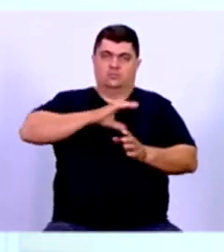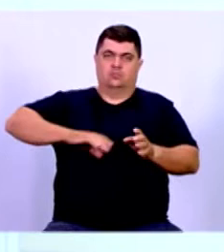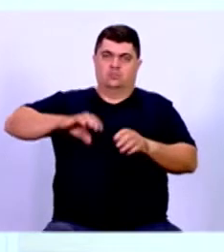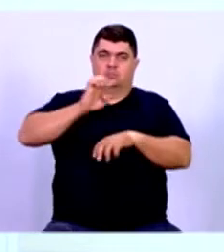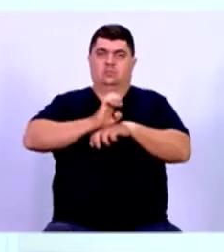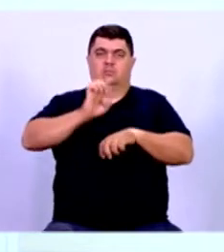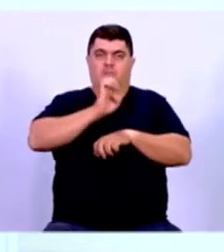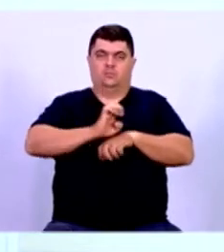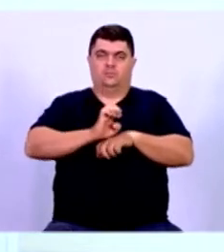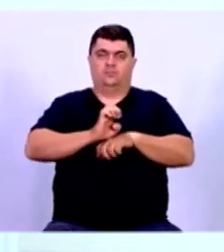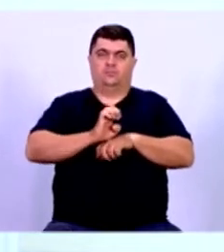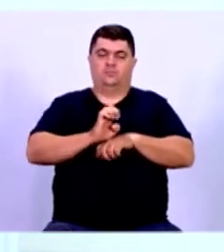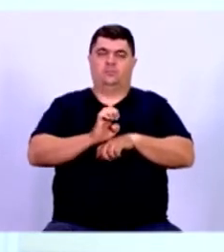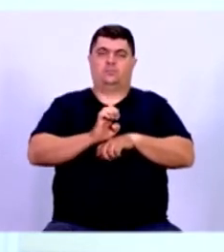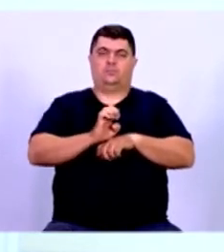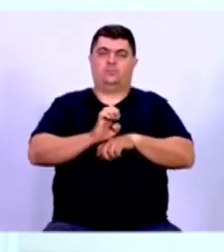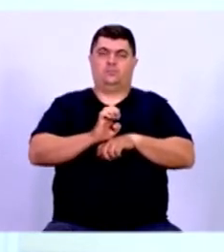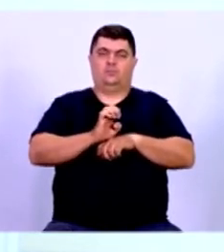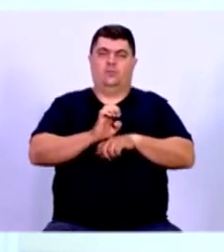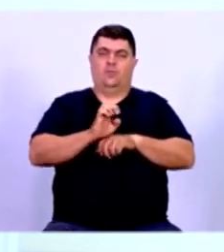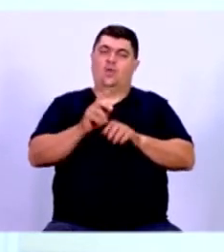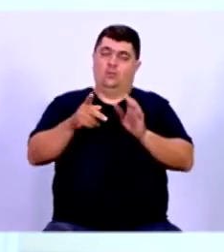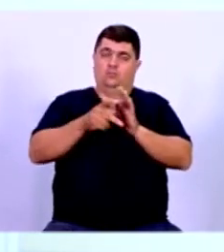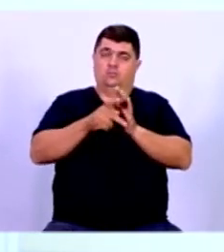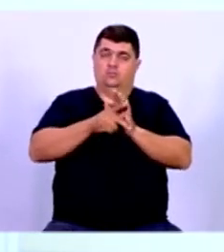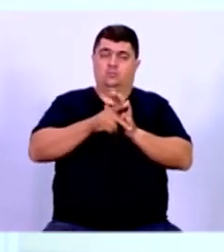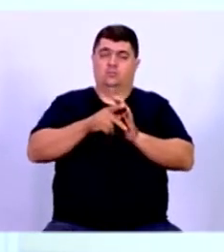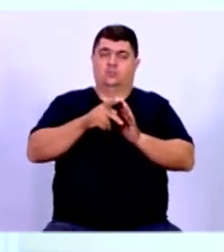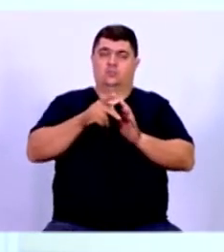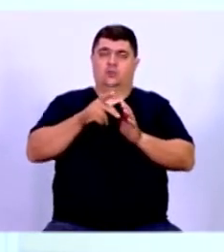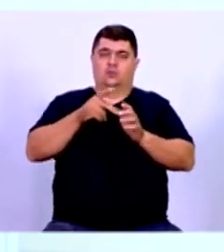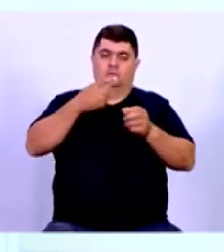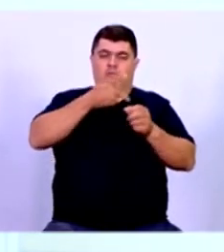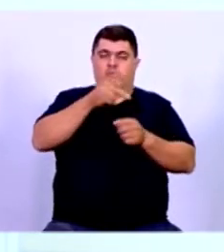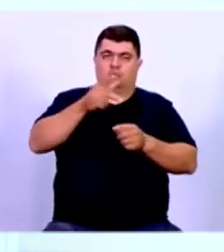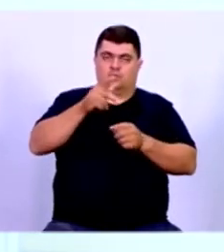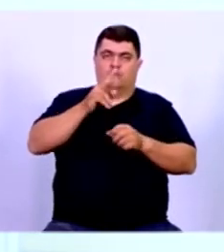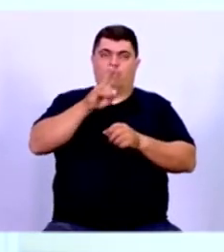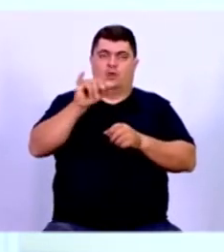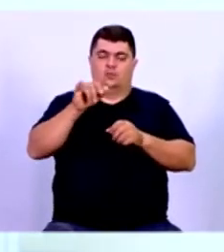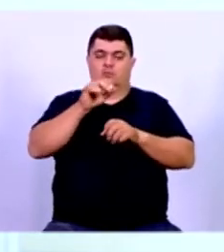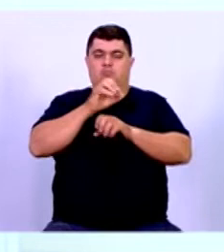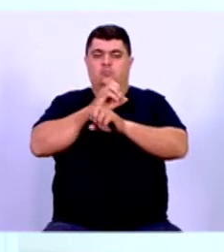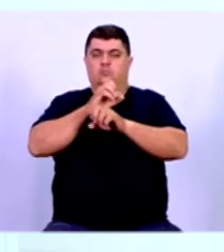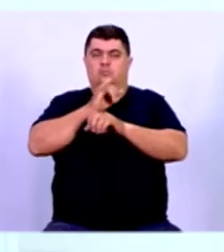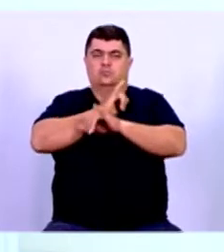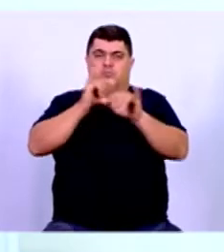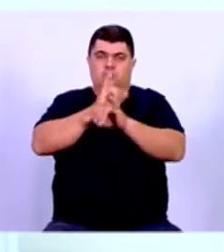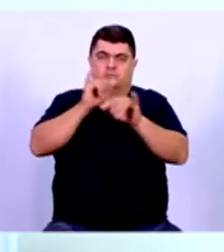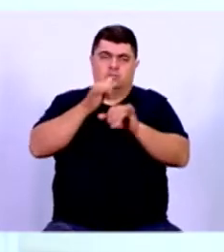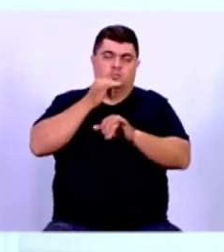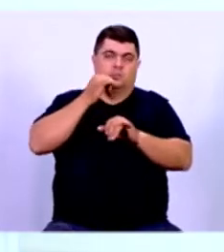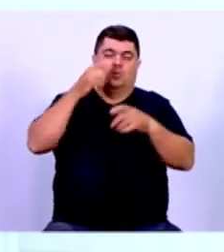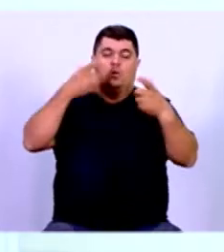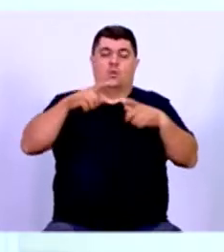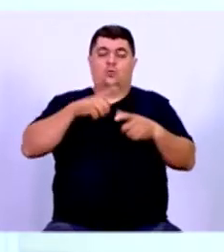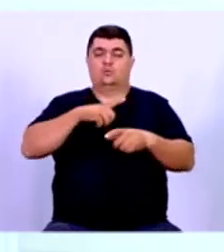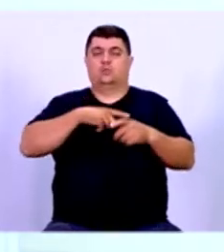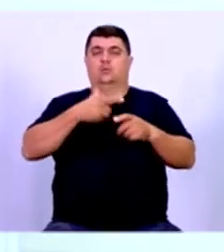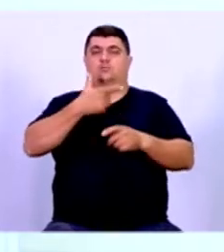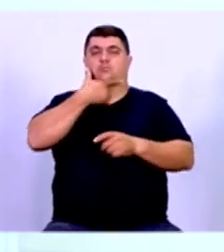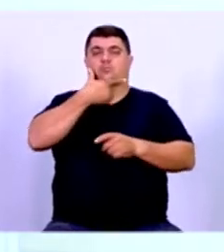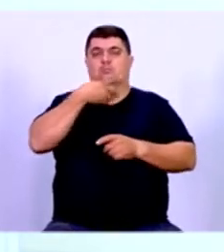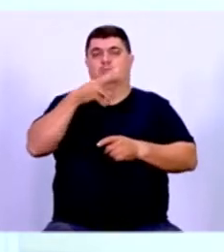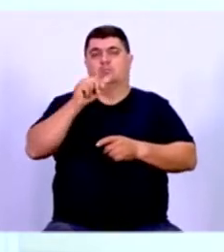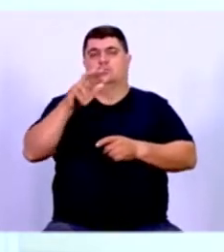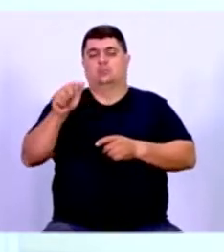estágio ao tutor presencial, e ele vai informar quais são essas vagas e onde estão essas vagas. Tá?